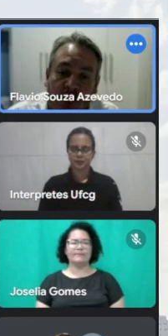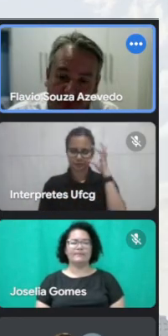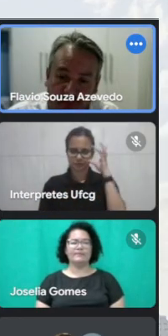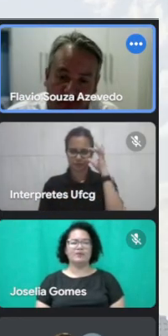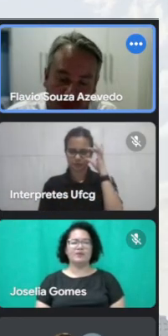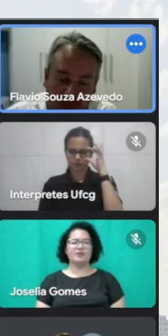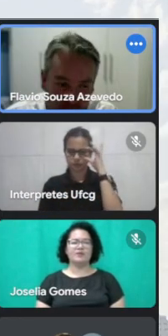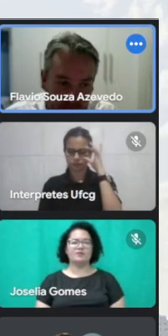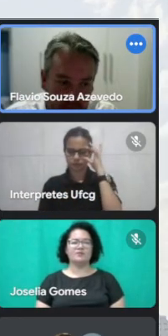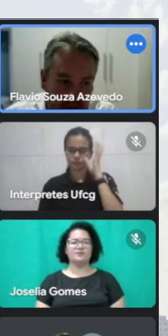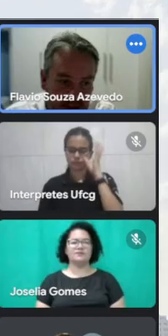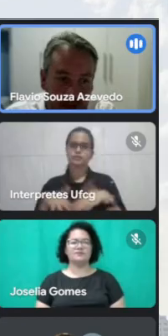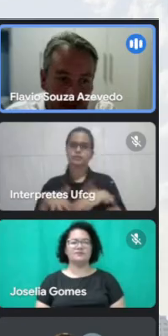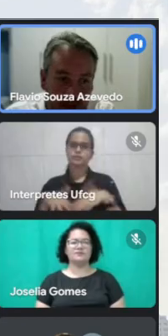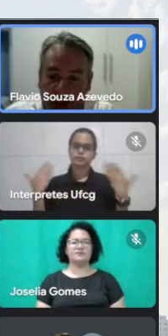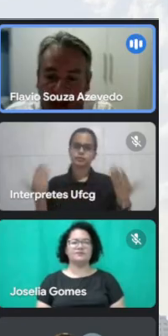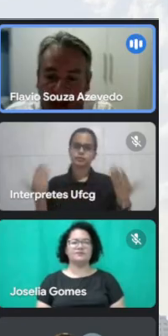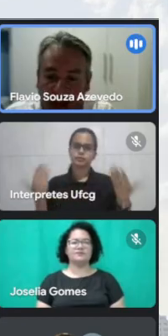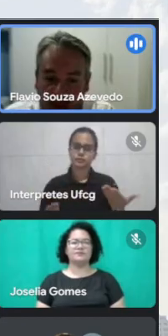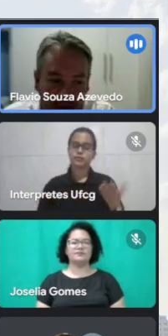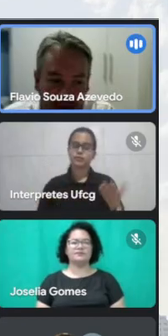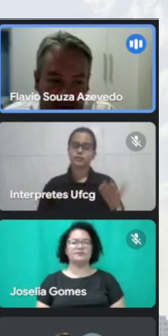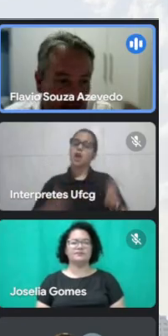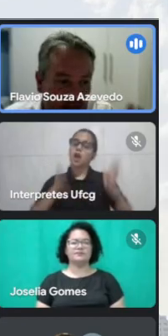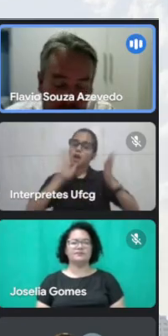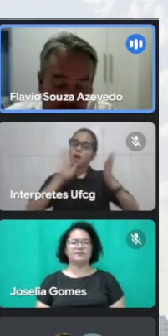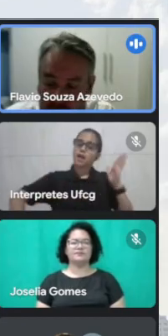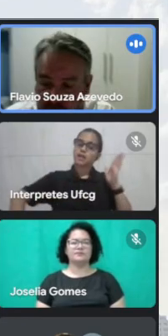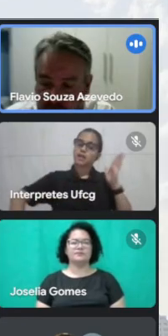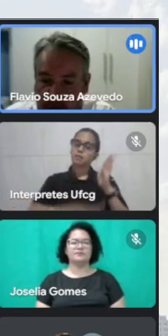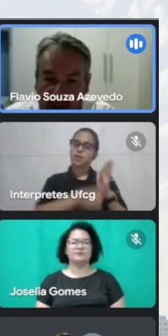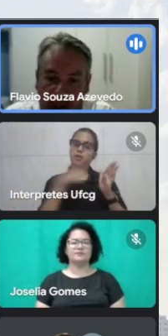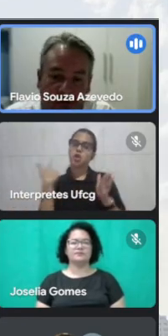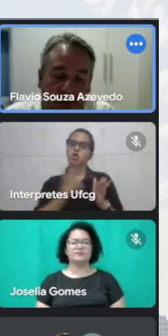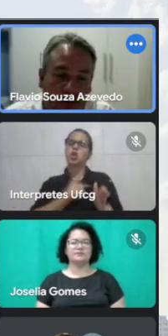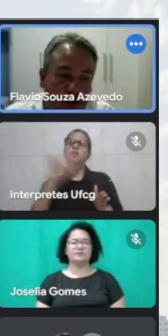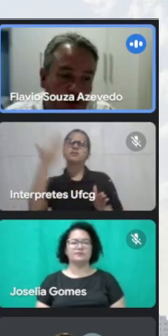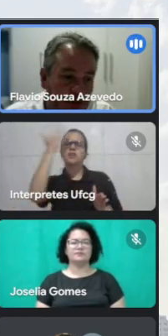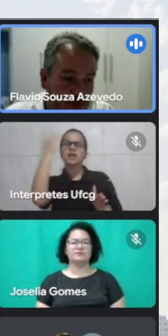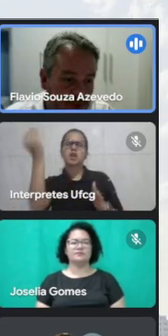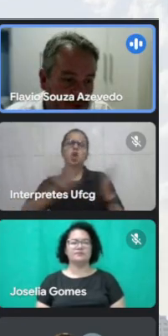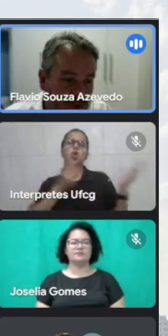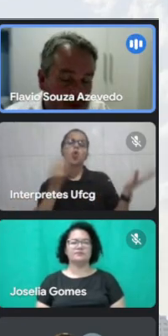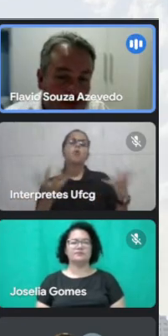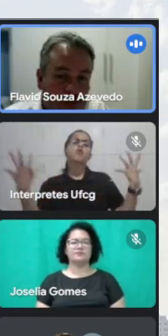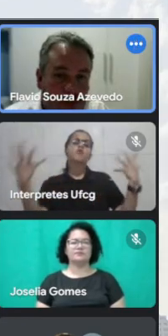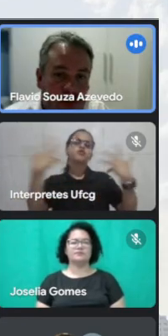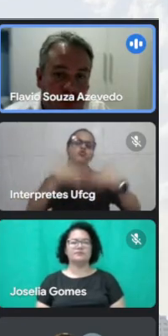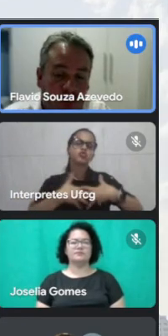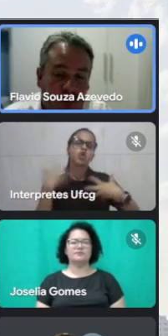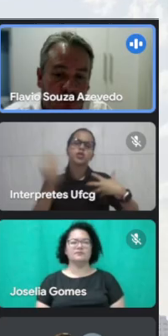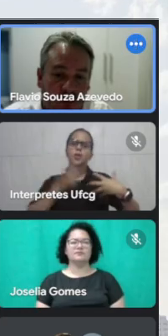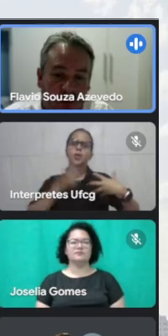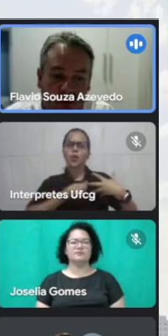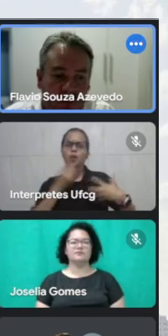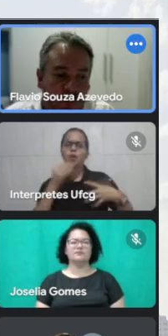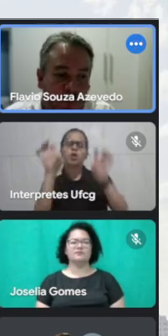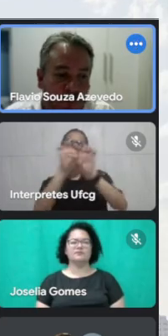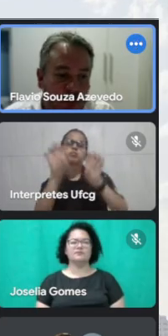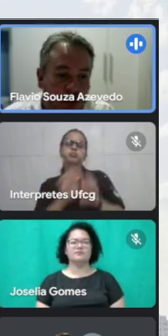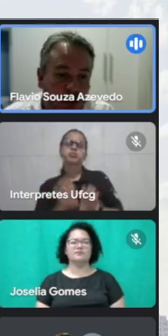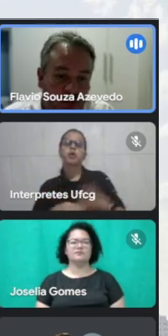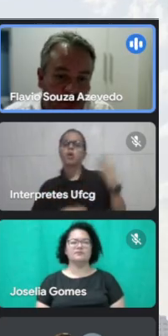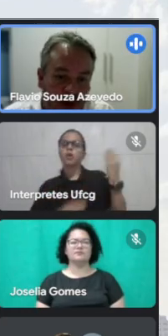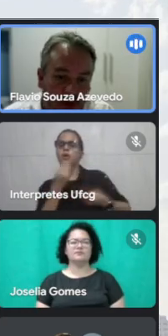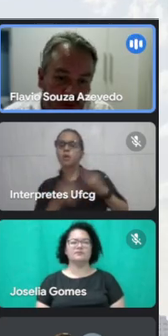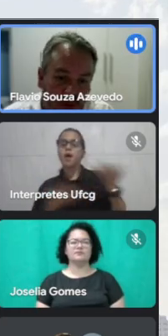Então, essa primeira parte é só para a gente ter ideia do funcionamento, de como funcionam essas estruturas.